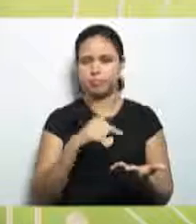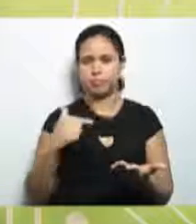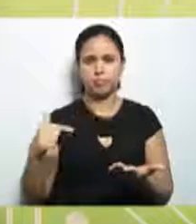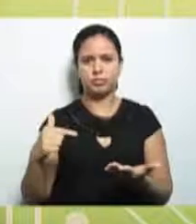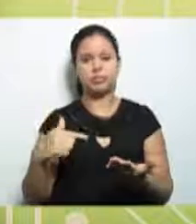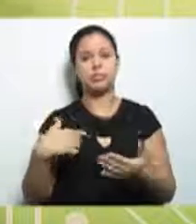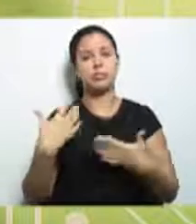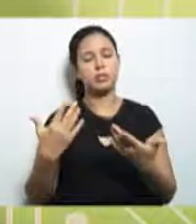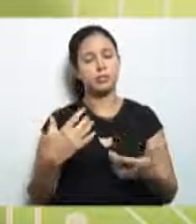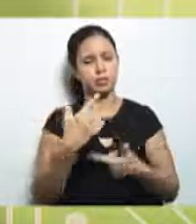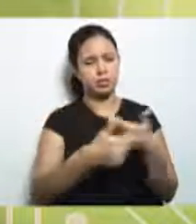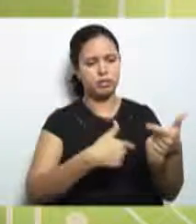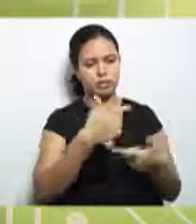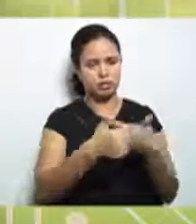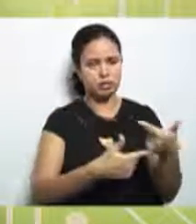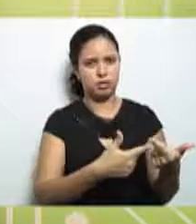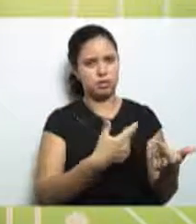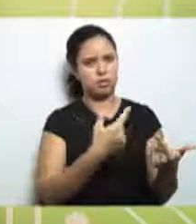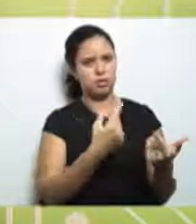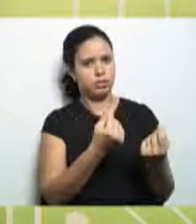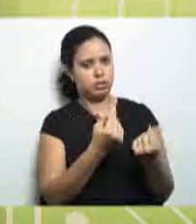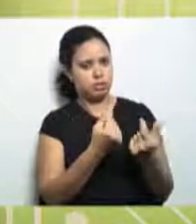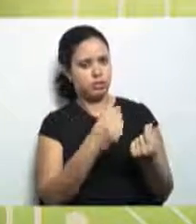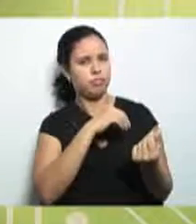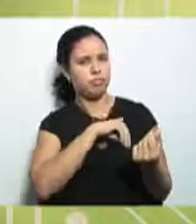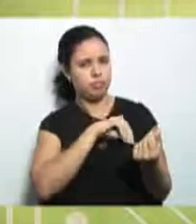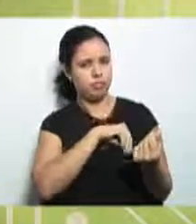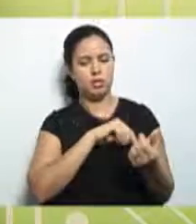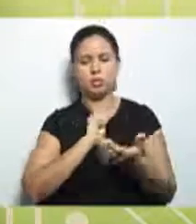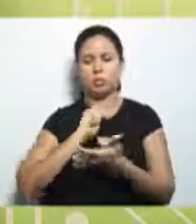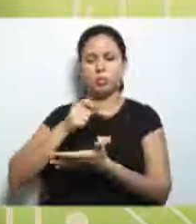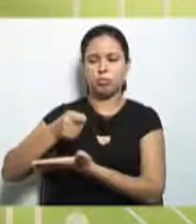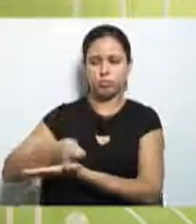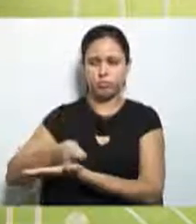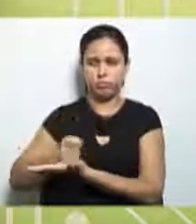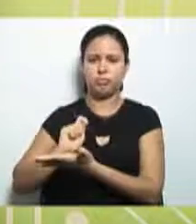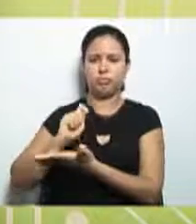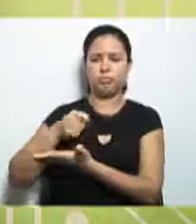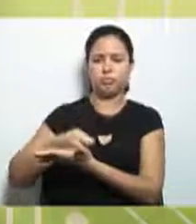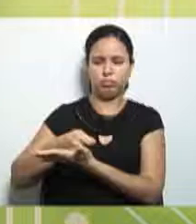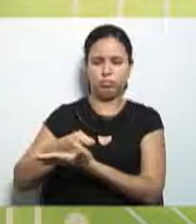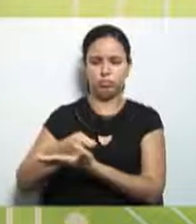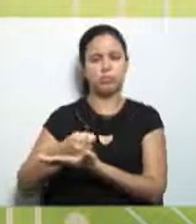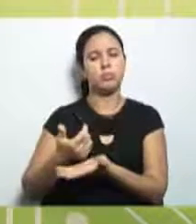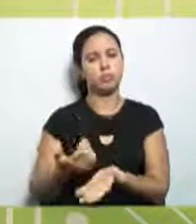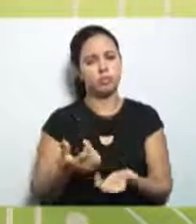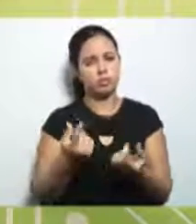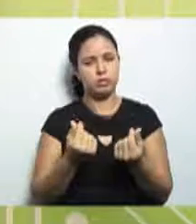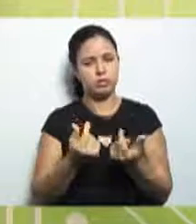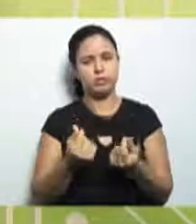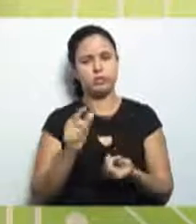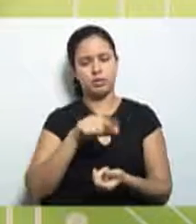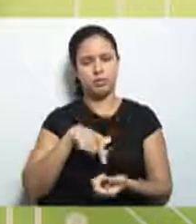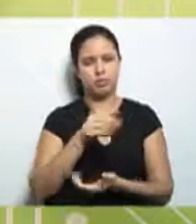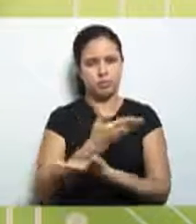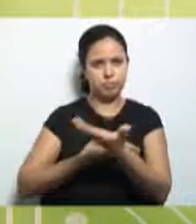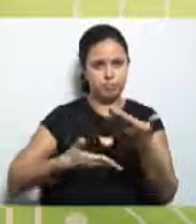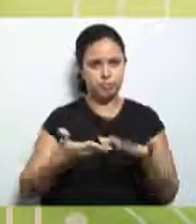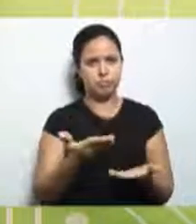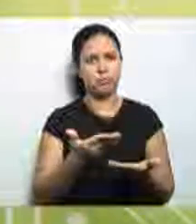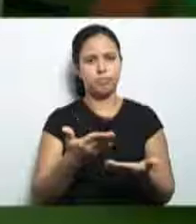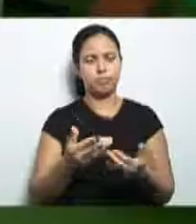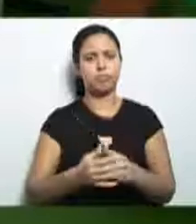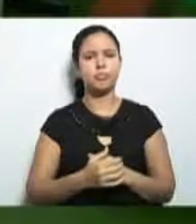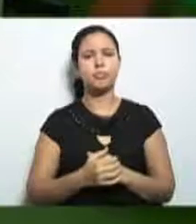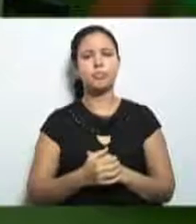recebe o dinheiro e compra esses bens. O dinheiro é esse mediador dessas relações. E o dinheiro é